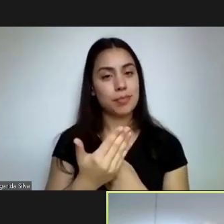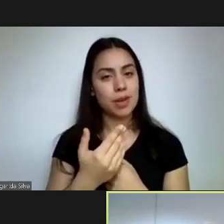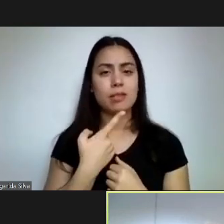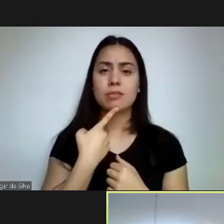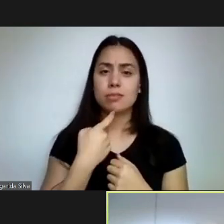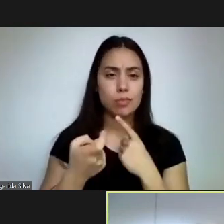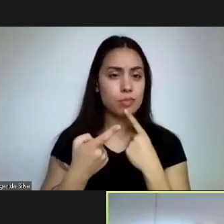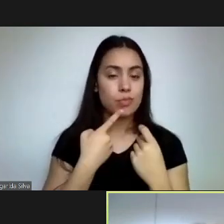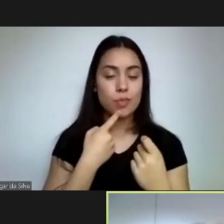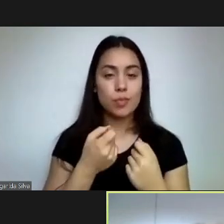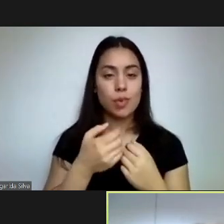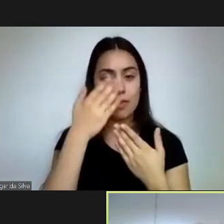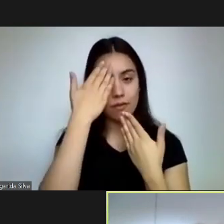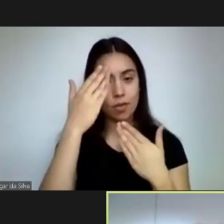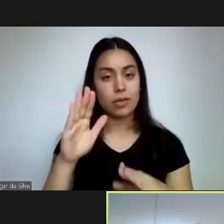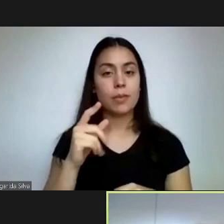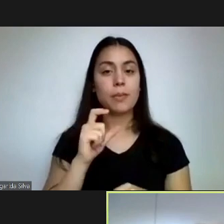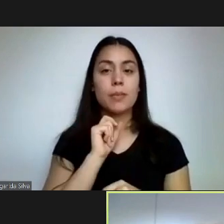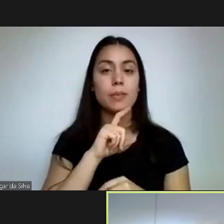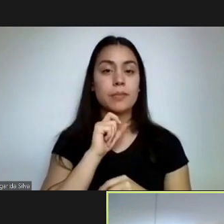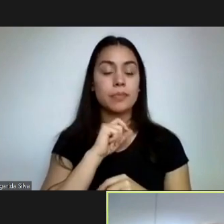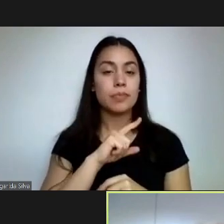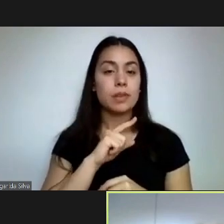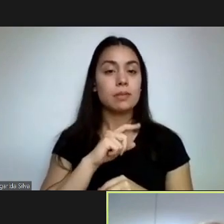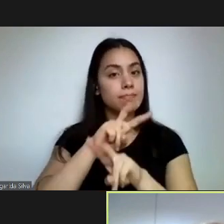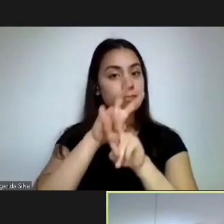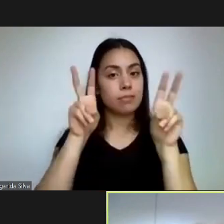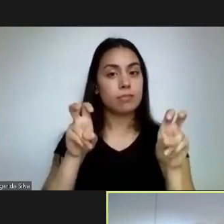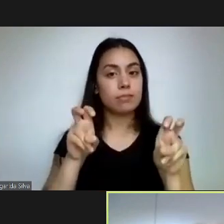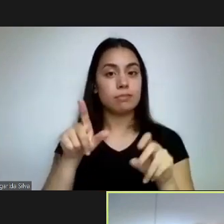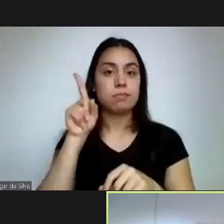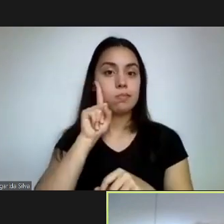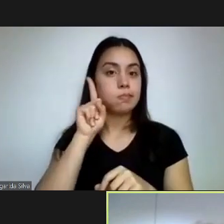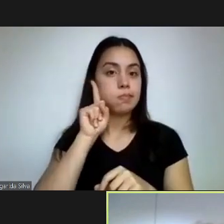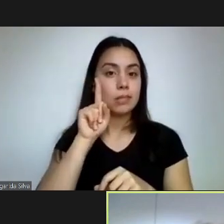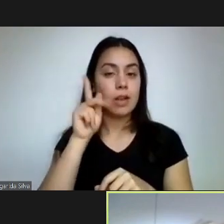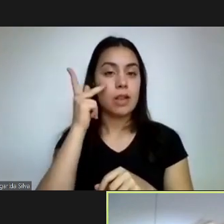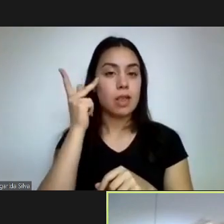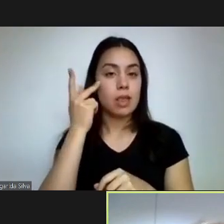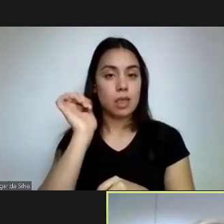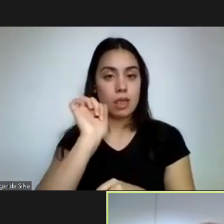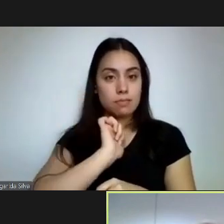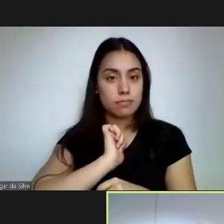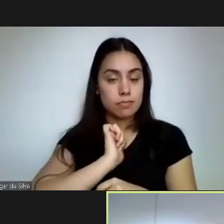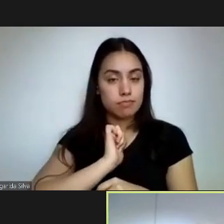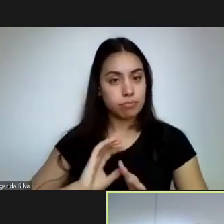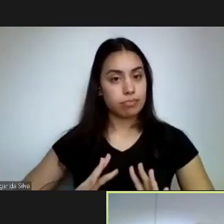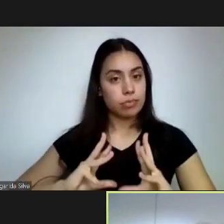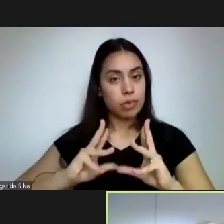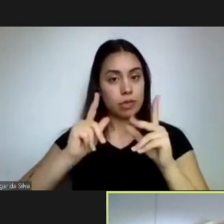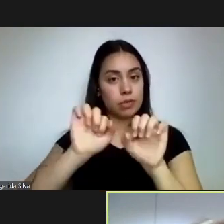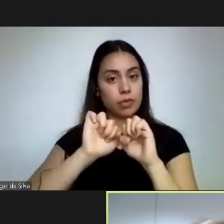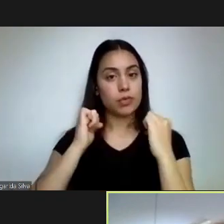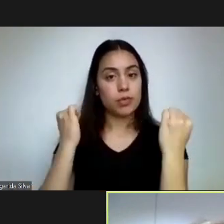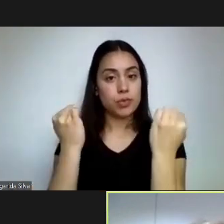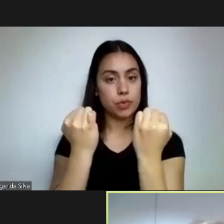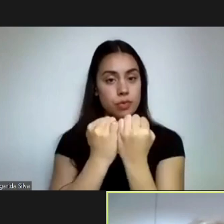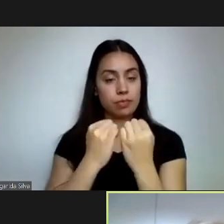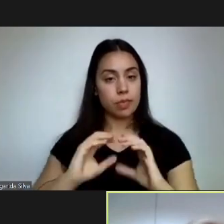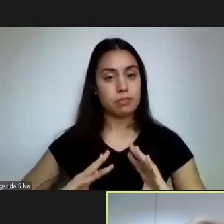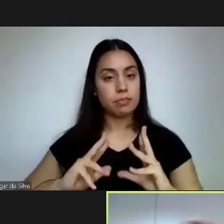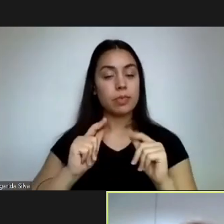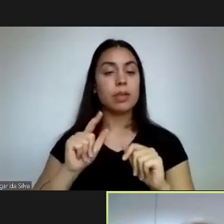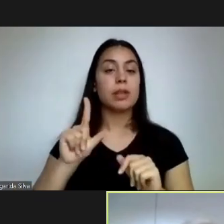temas essenciais e obrigatórios para a nossa vida e para evoluirmos também como sociedade. Nós temos aqui como